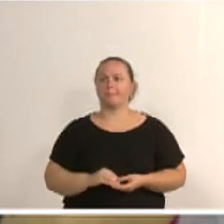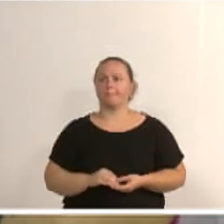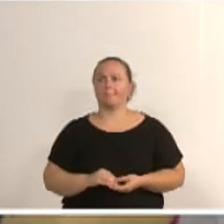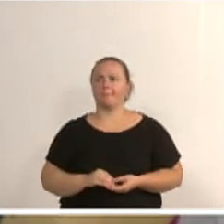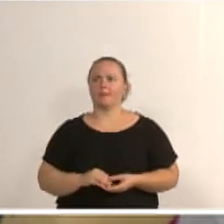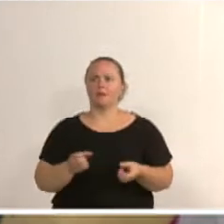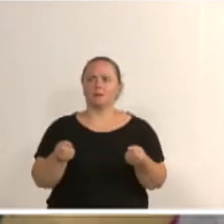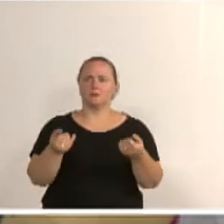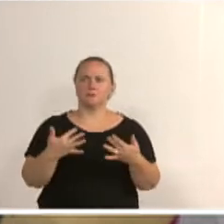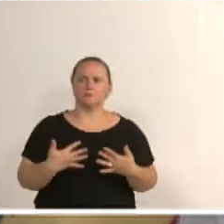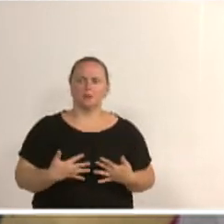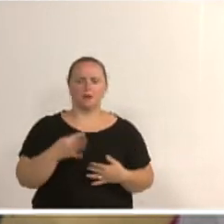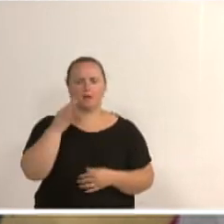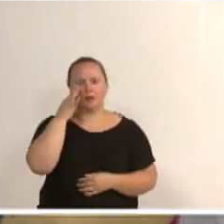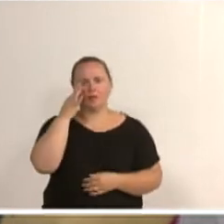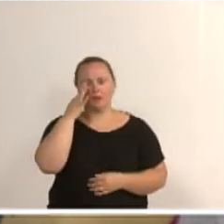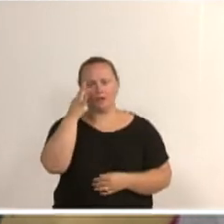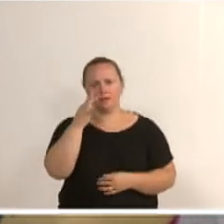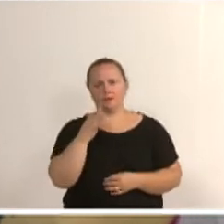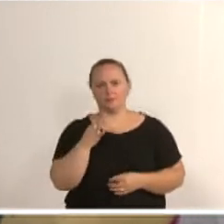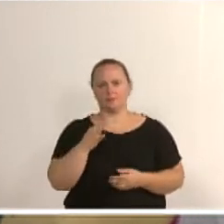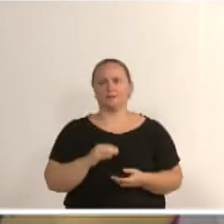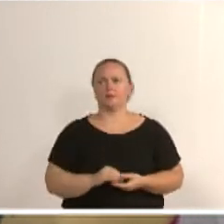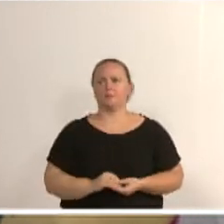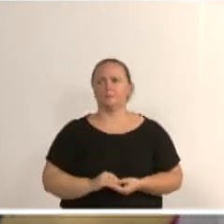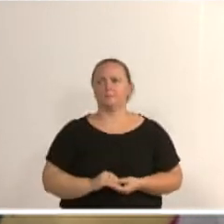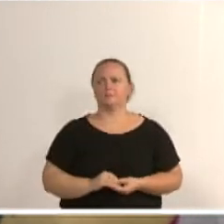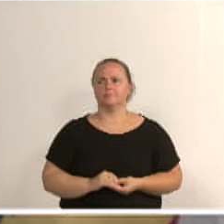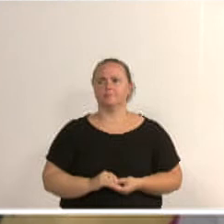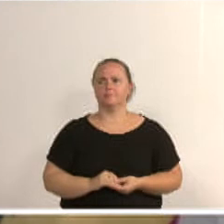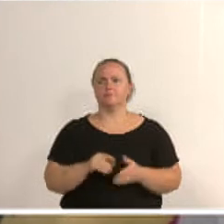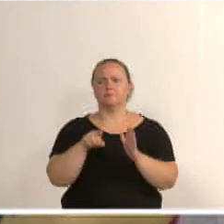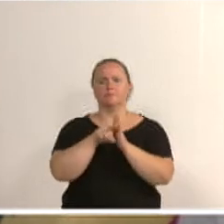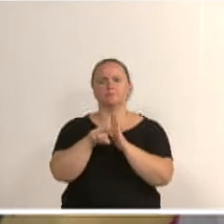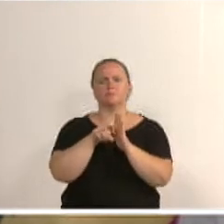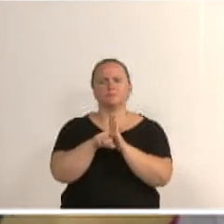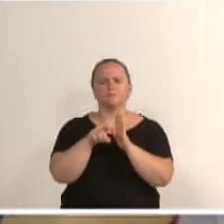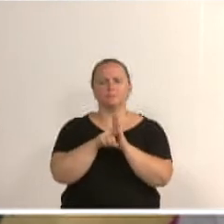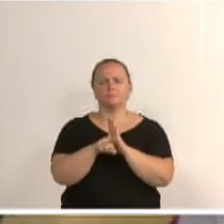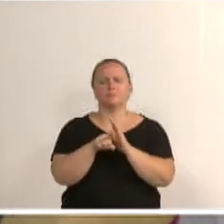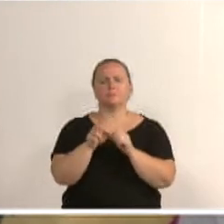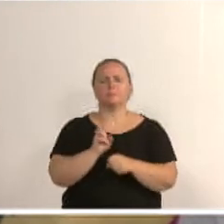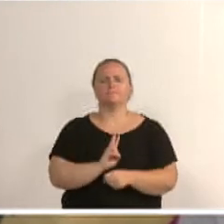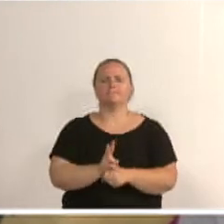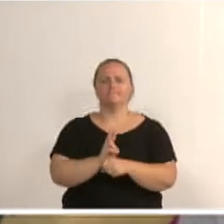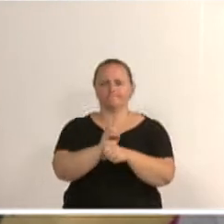se reportar para poder ouvir. Doutor, o senhor questionou que a AGI fiscaliza